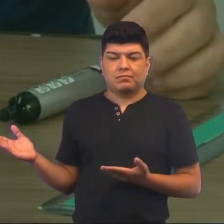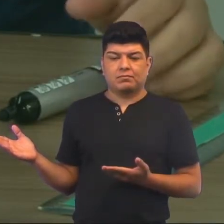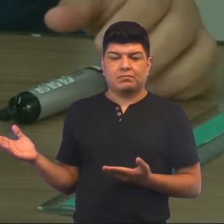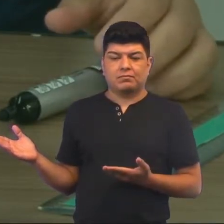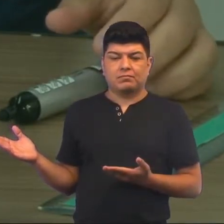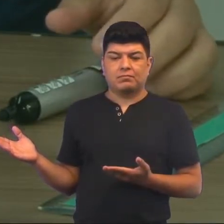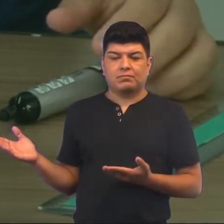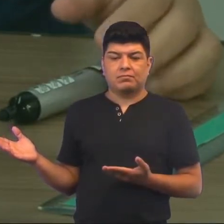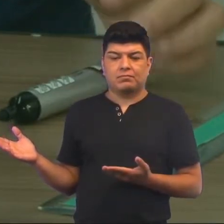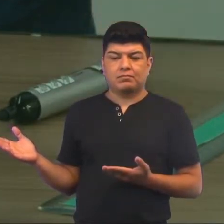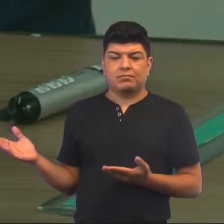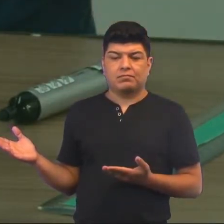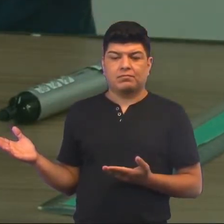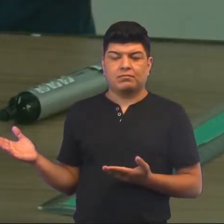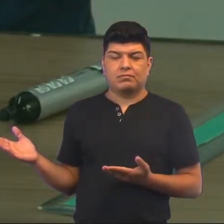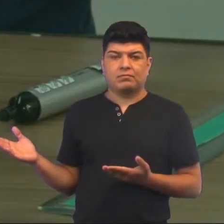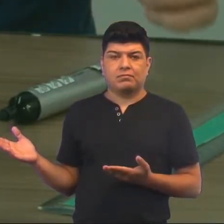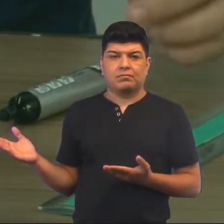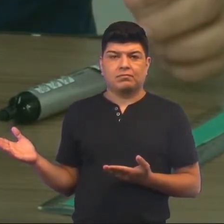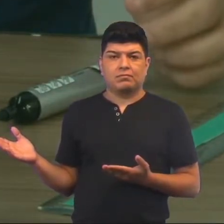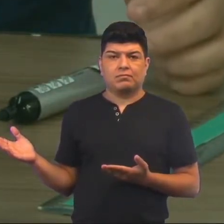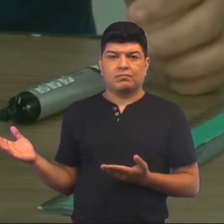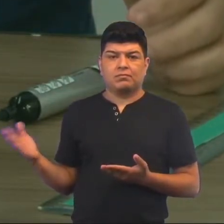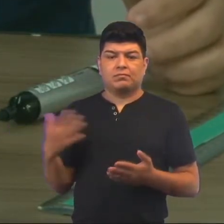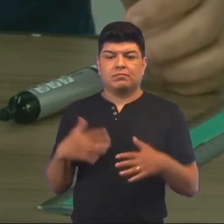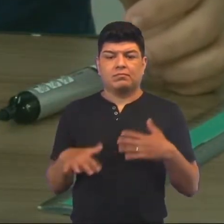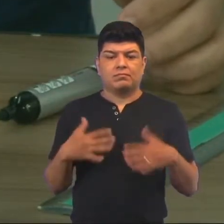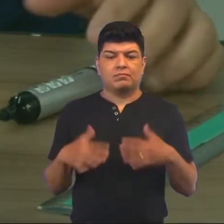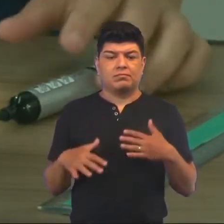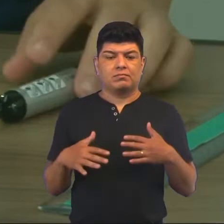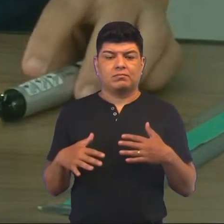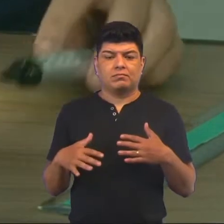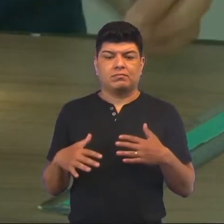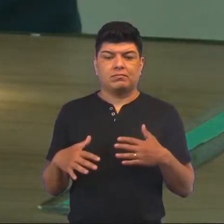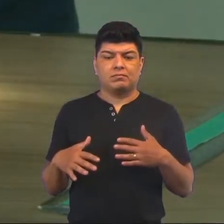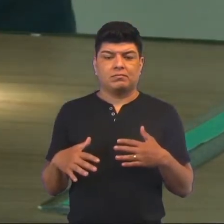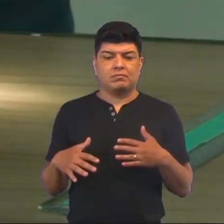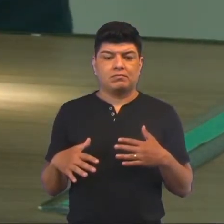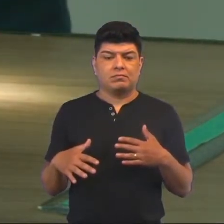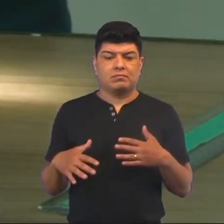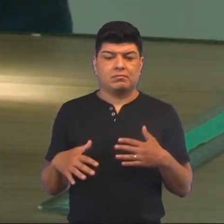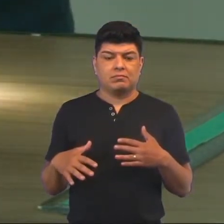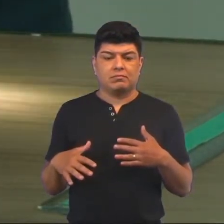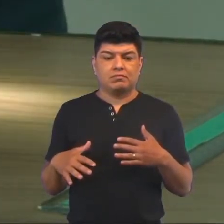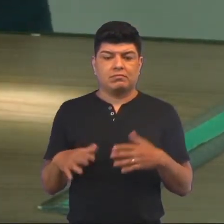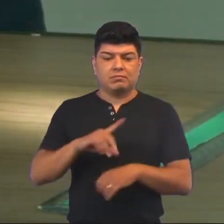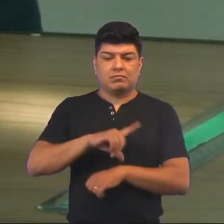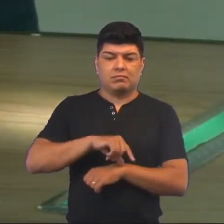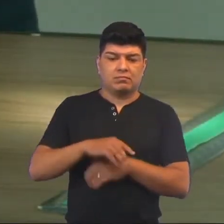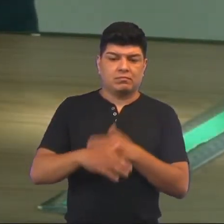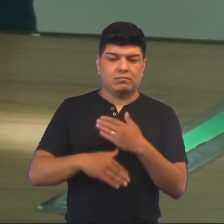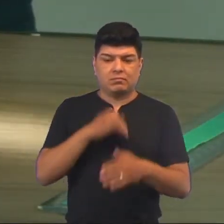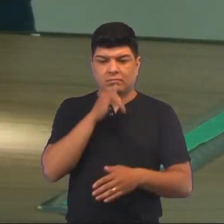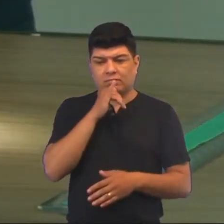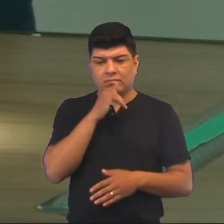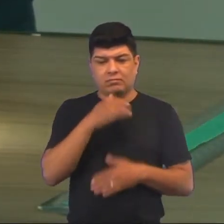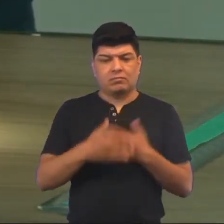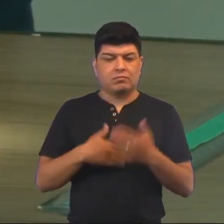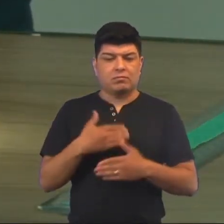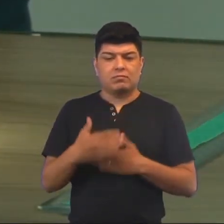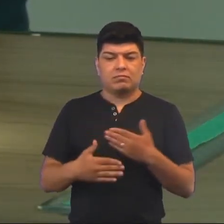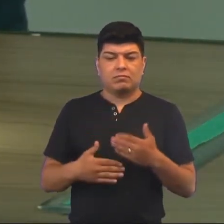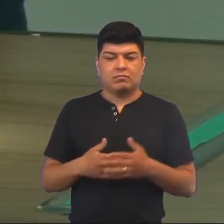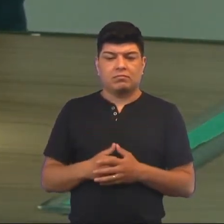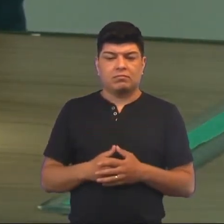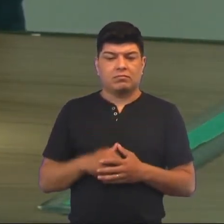Viu? Tá? Vamos supor que teve um movimento, ó, no decorrer do dia, passou-se algumas horas, ó. Deixa eu só...